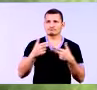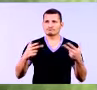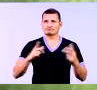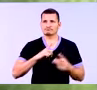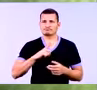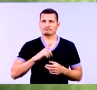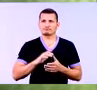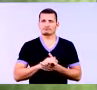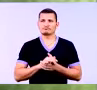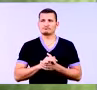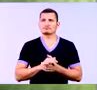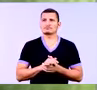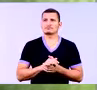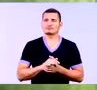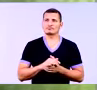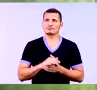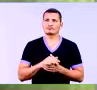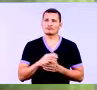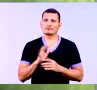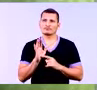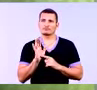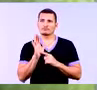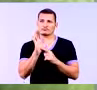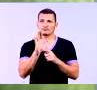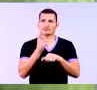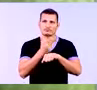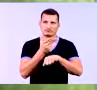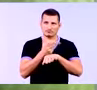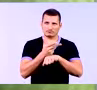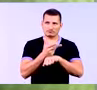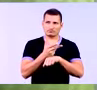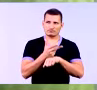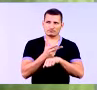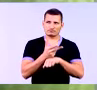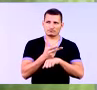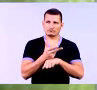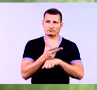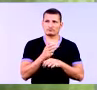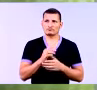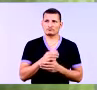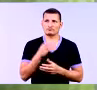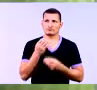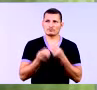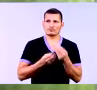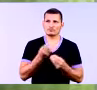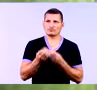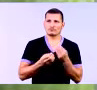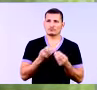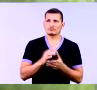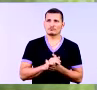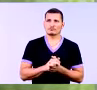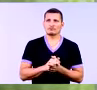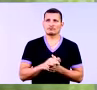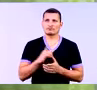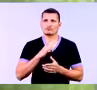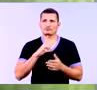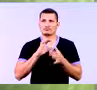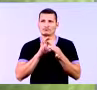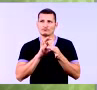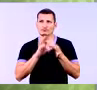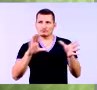eles, mas eu vou mostrar no vídeo, que nós passaremos daqui a pouco, como esse recurso está